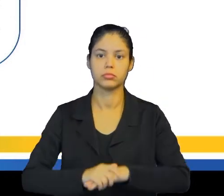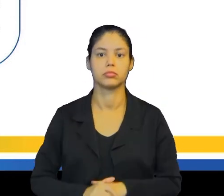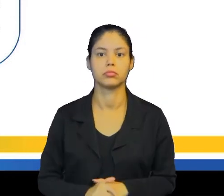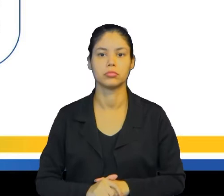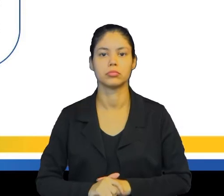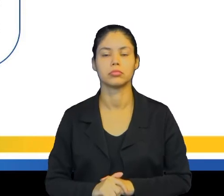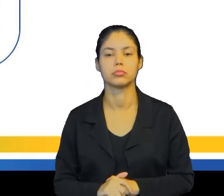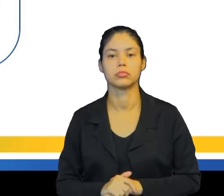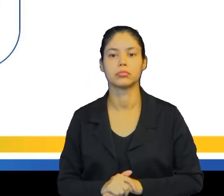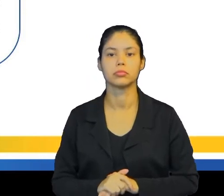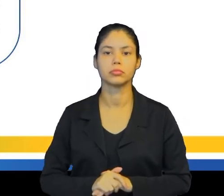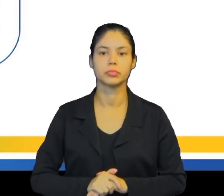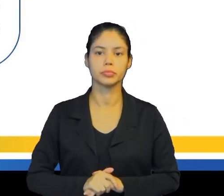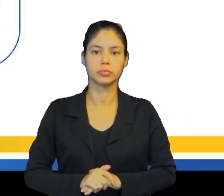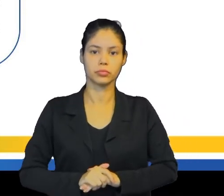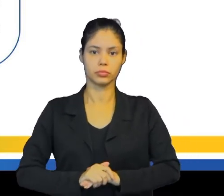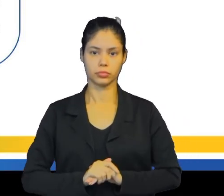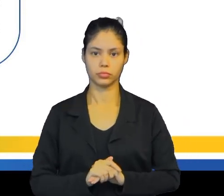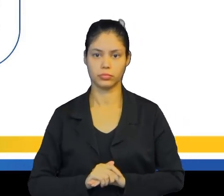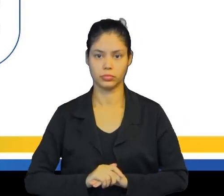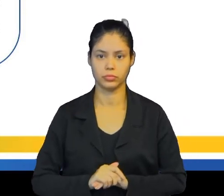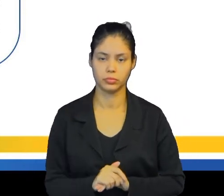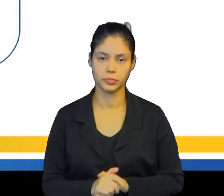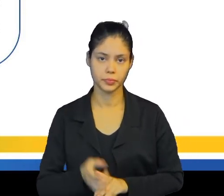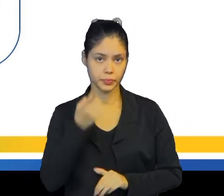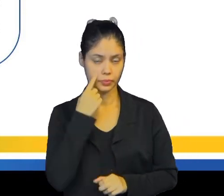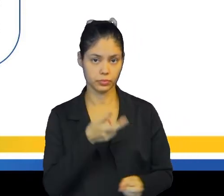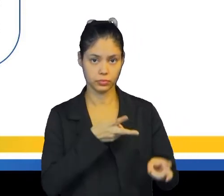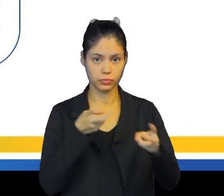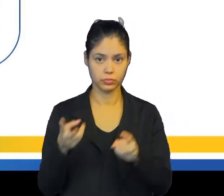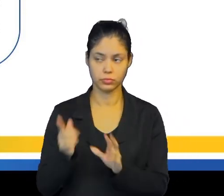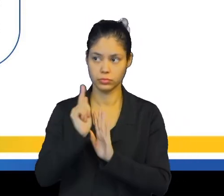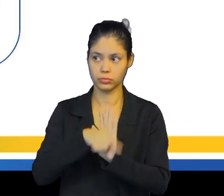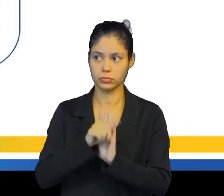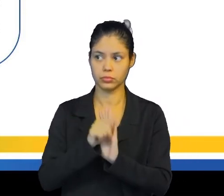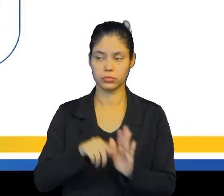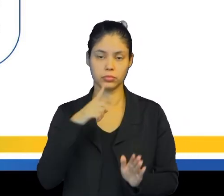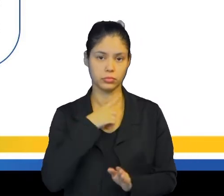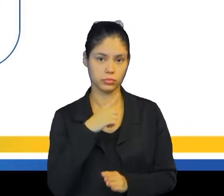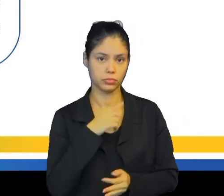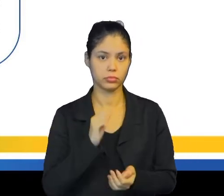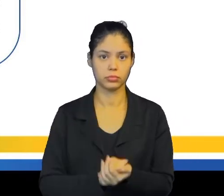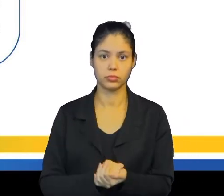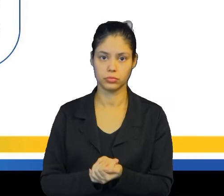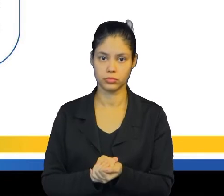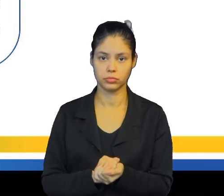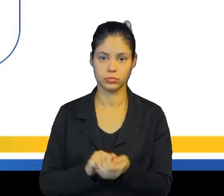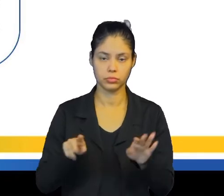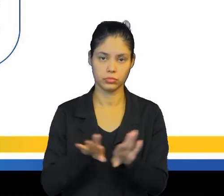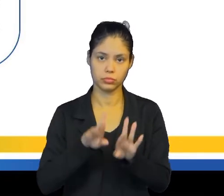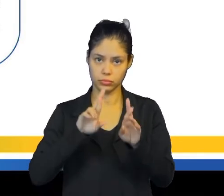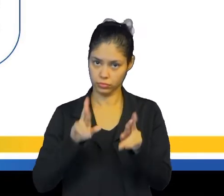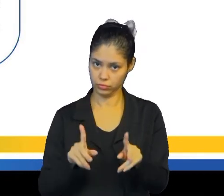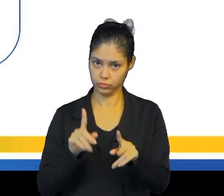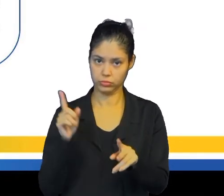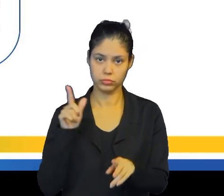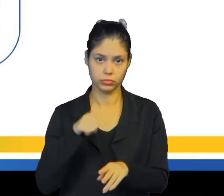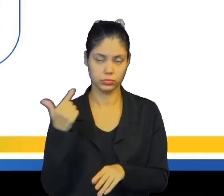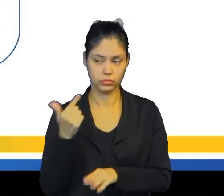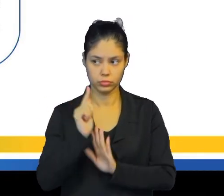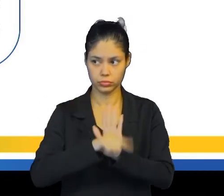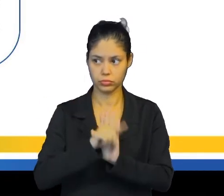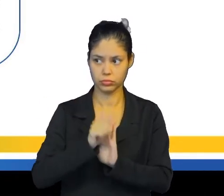e conclusão. Então, pessoal, nós observamos aí que o gênero editorial, ele é diferente dos